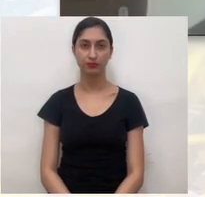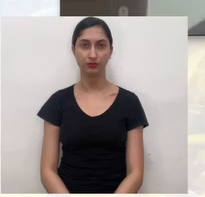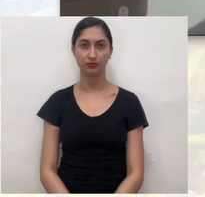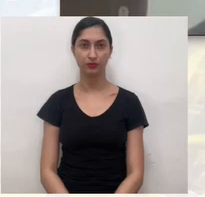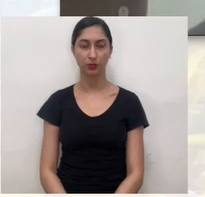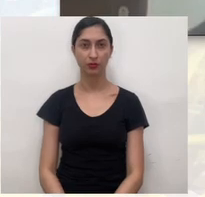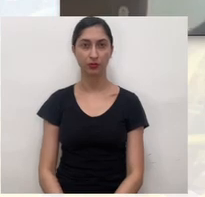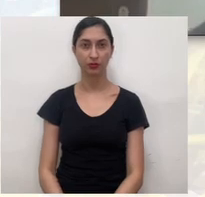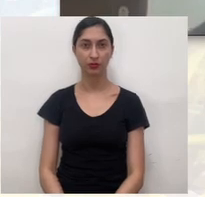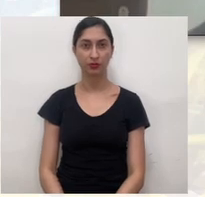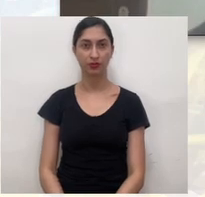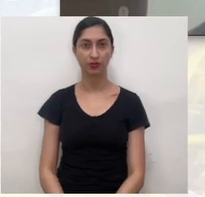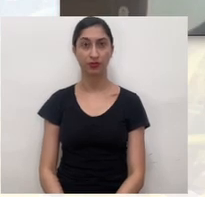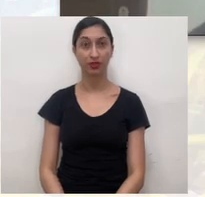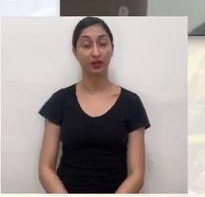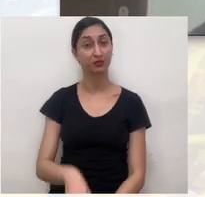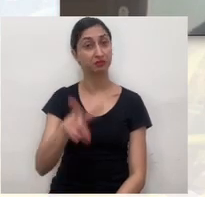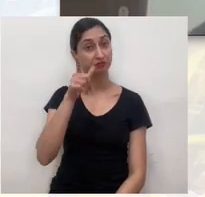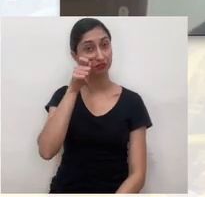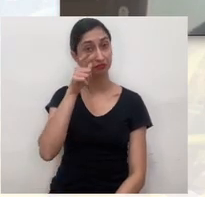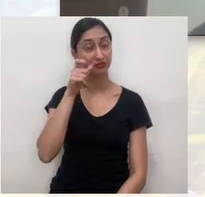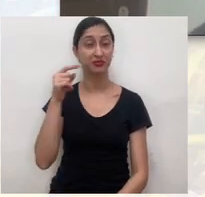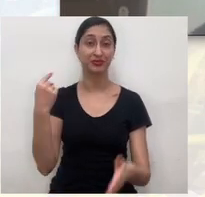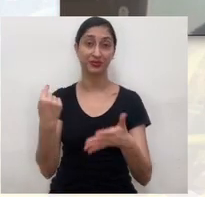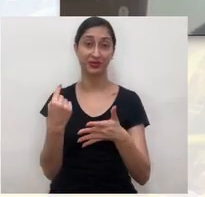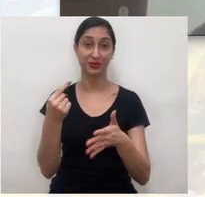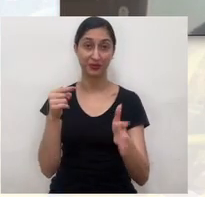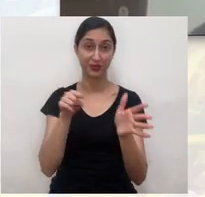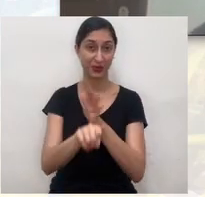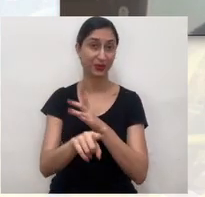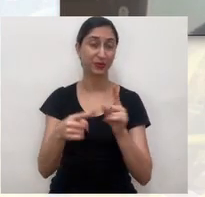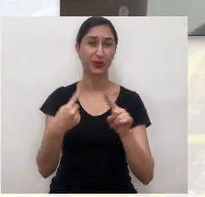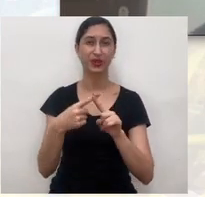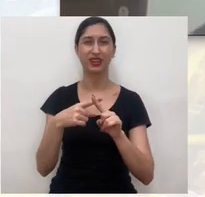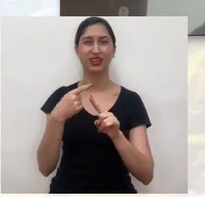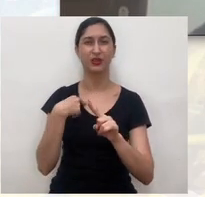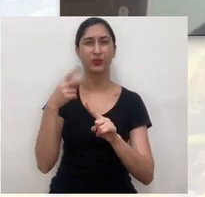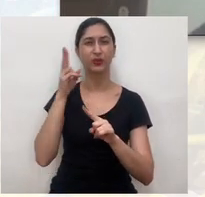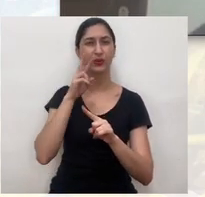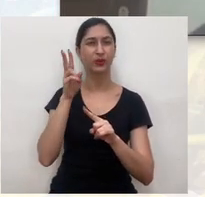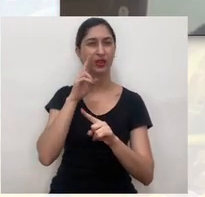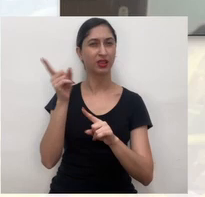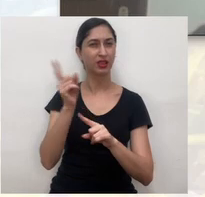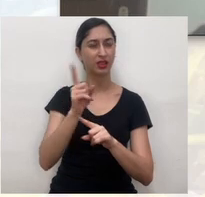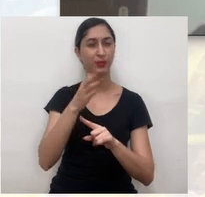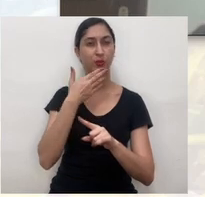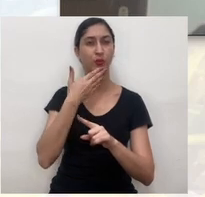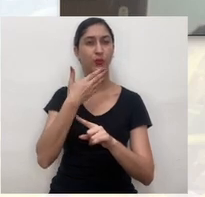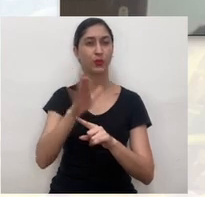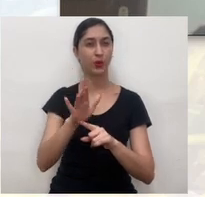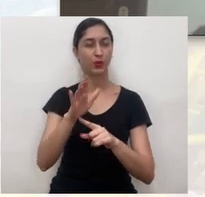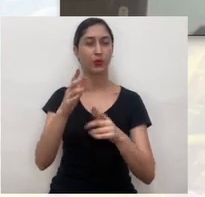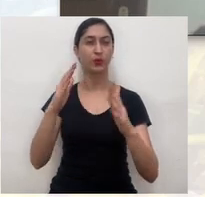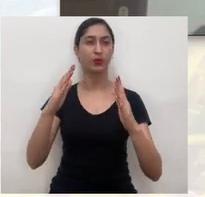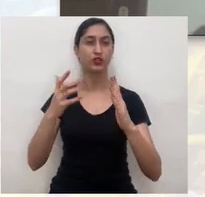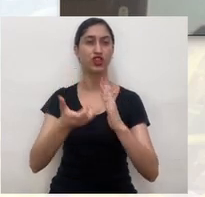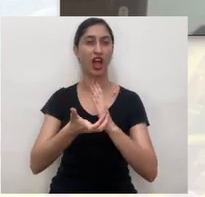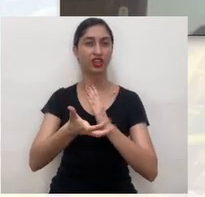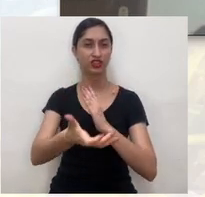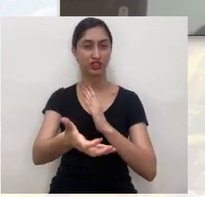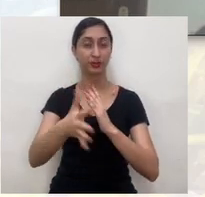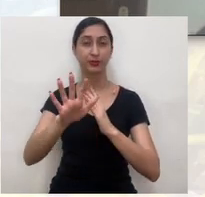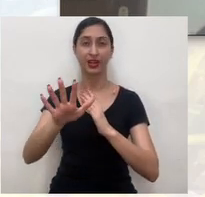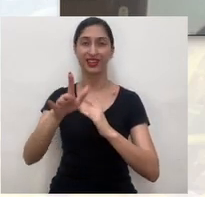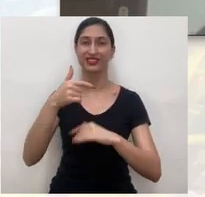Eu achei curiosa a pergunta, porque me lembrou, eu não me lembro qual o jardim especificamente, mas eu assisti uma aula